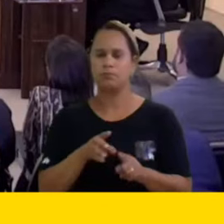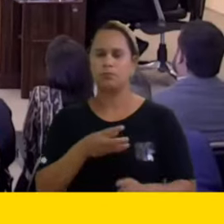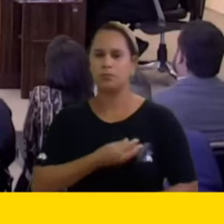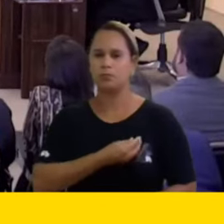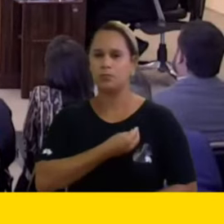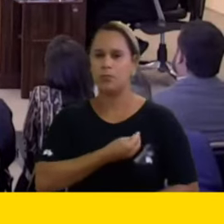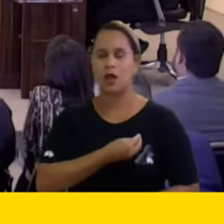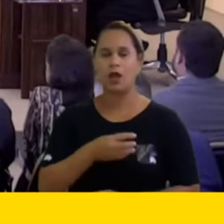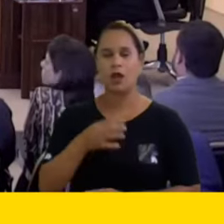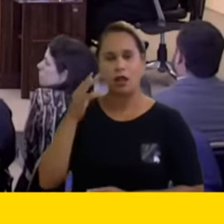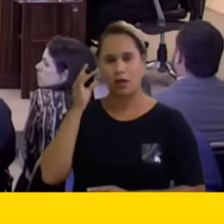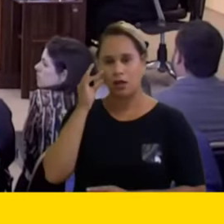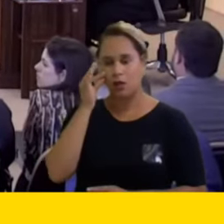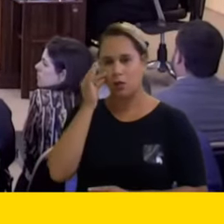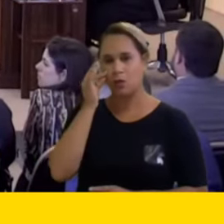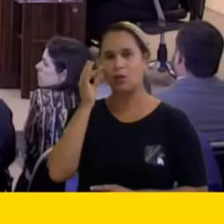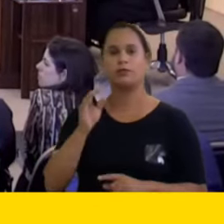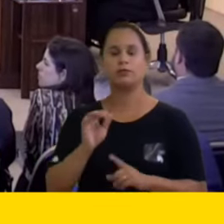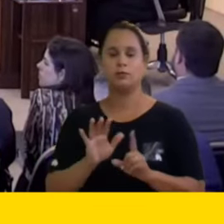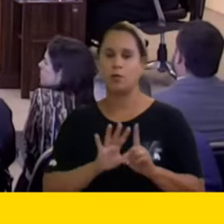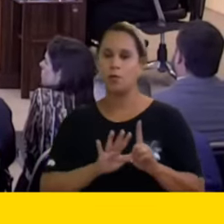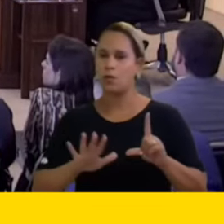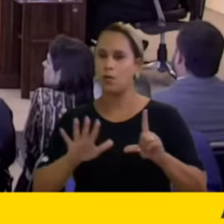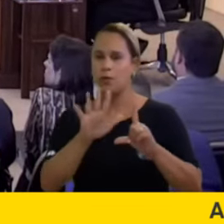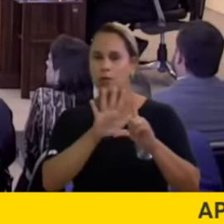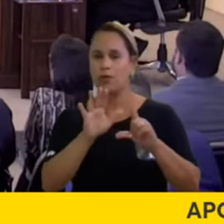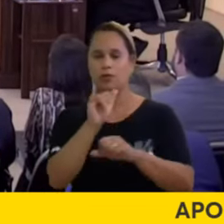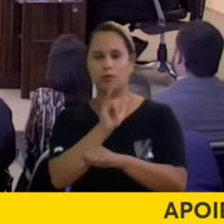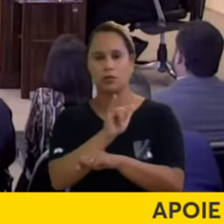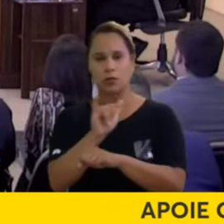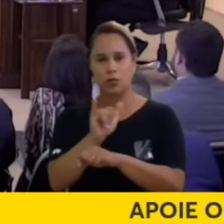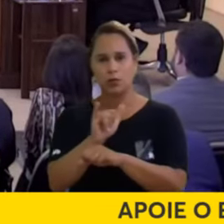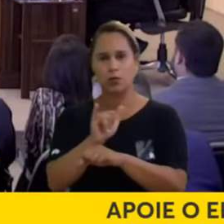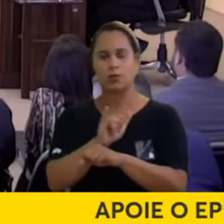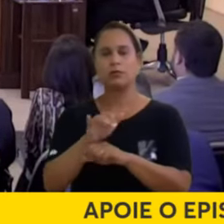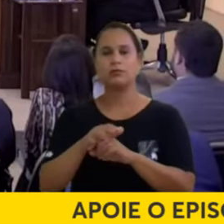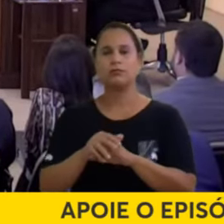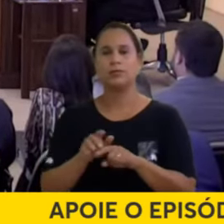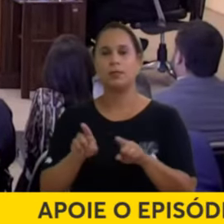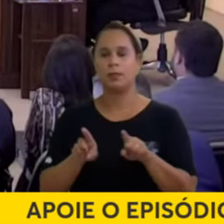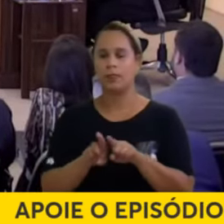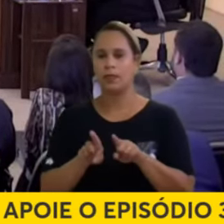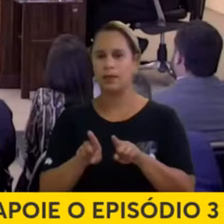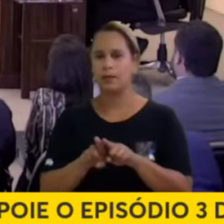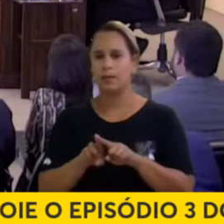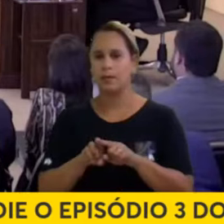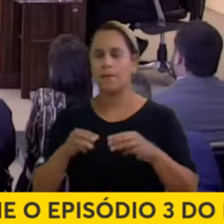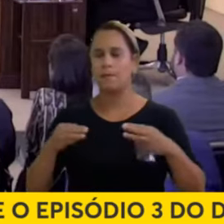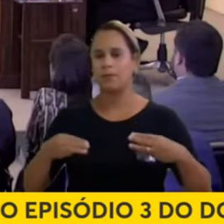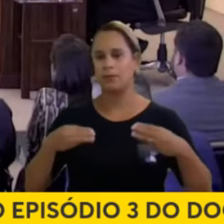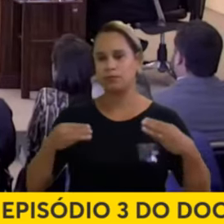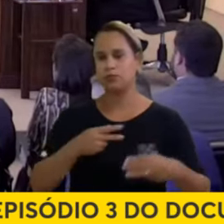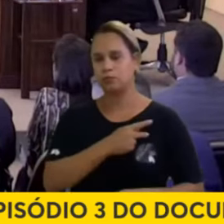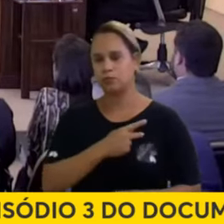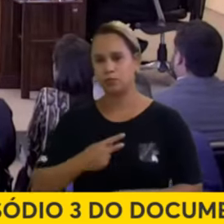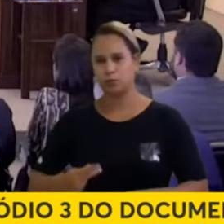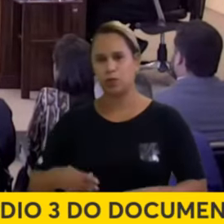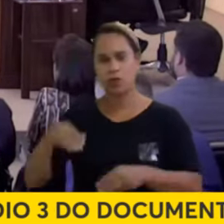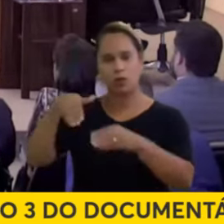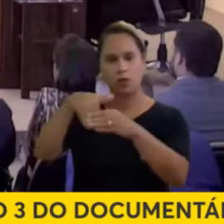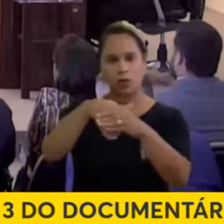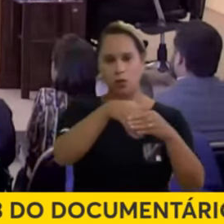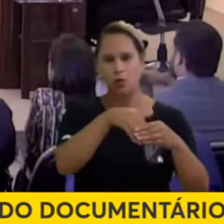YouTube nos acompanha os membros e membra da corte Ministério Público eleitoral advogados que se